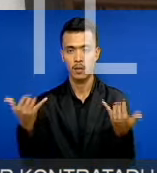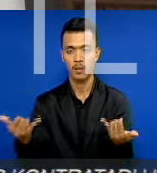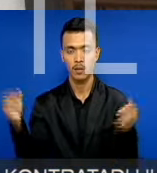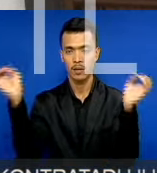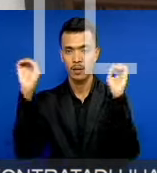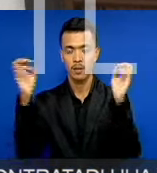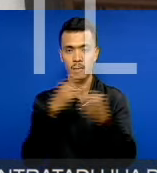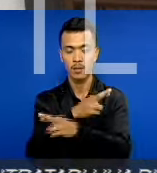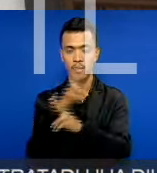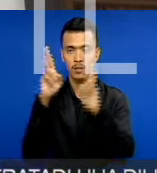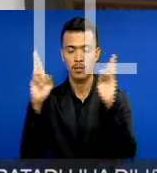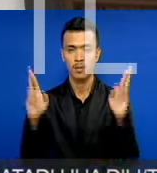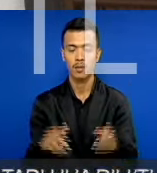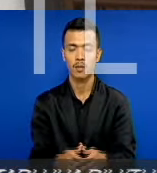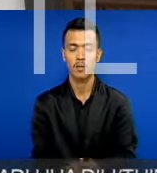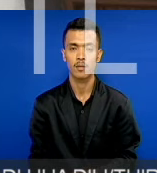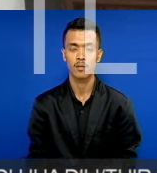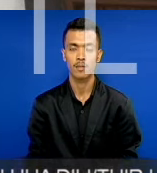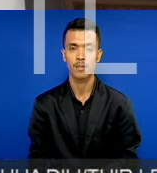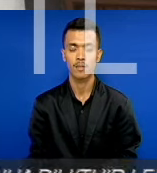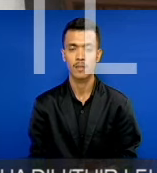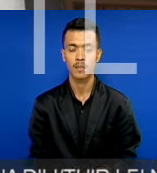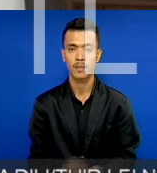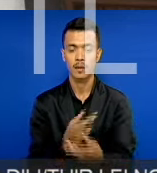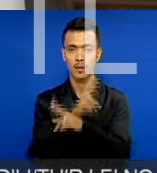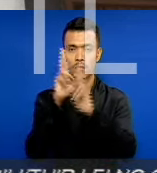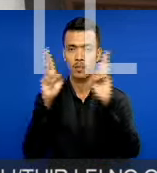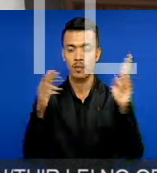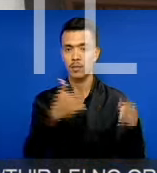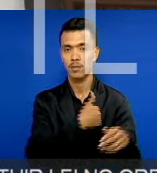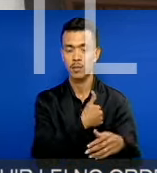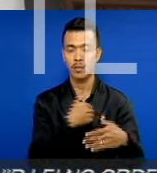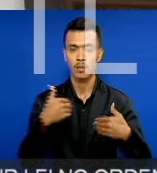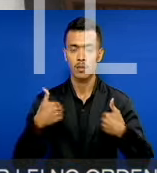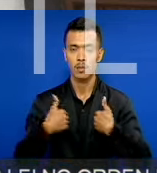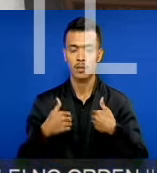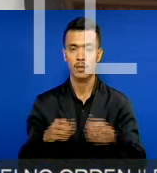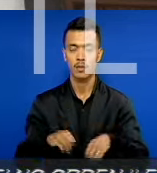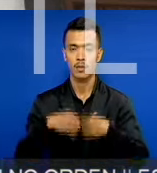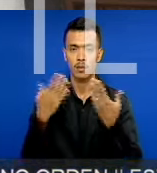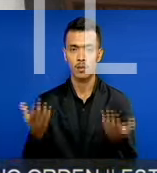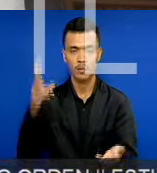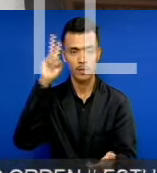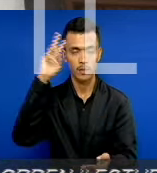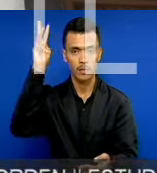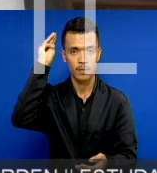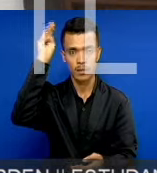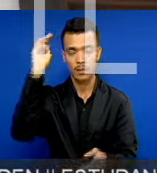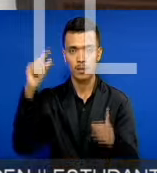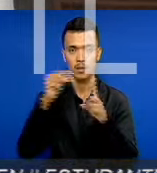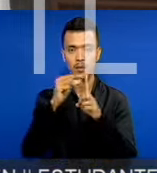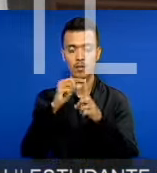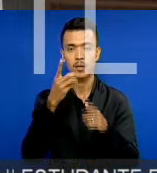rasi ma har carta ho ya mister sipsu ko mister rasi ma ton ba mis rezultat si ra ke ne bo insa para mi bis ministru ni de fona mi sa